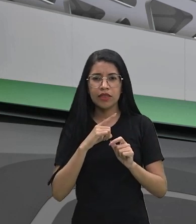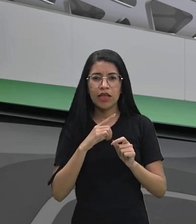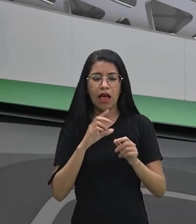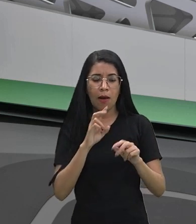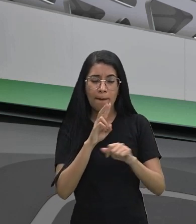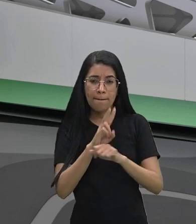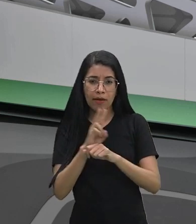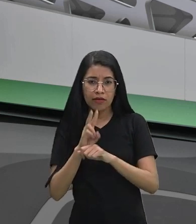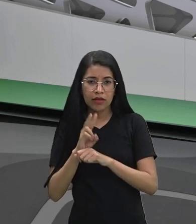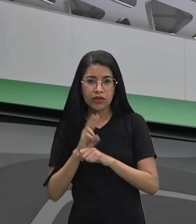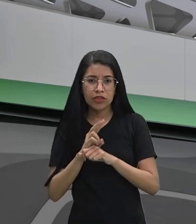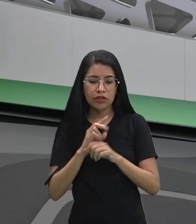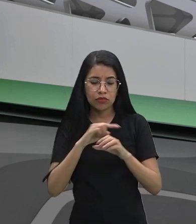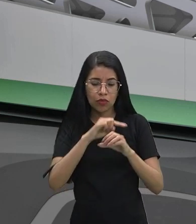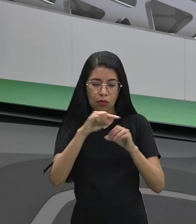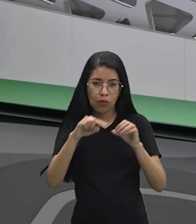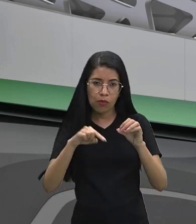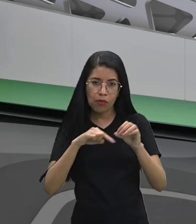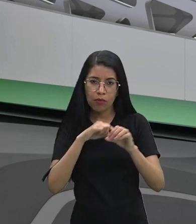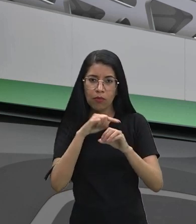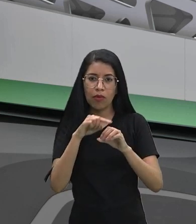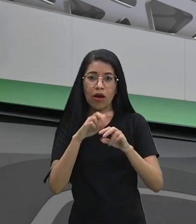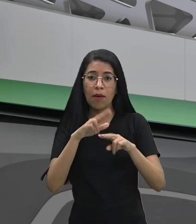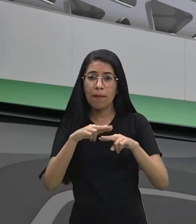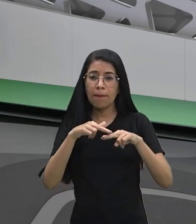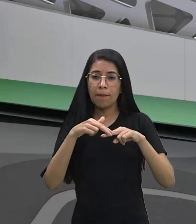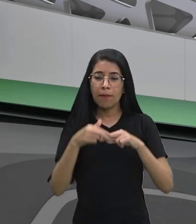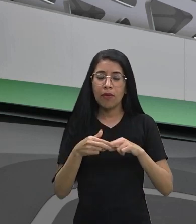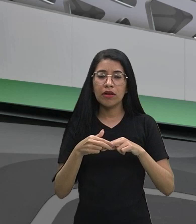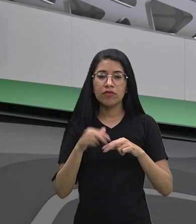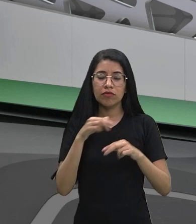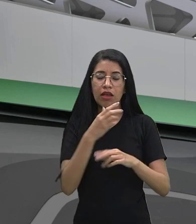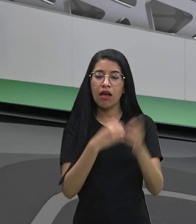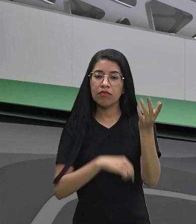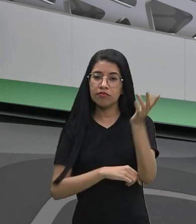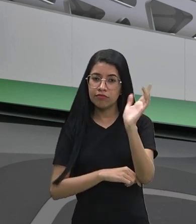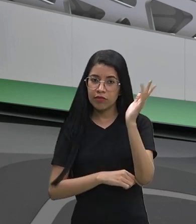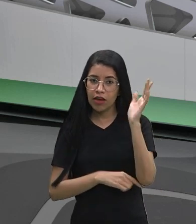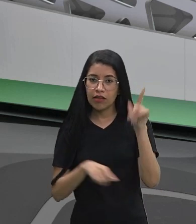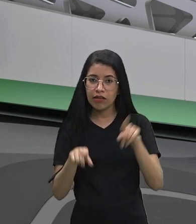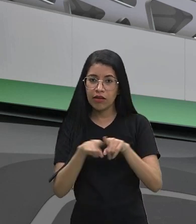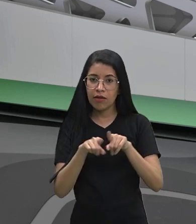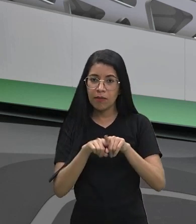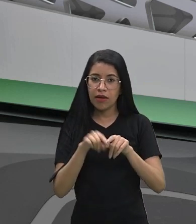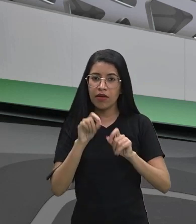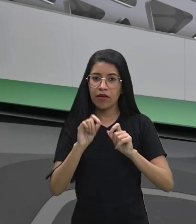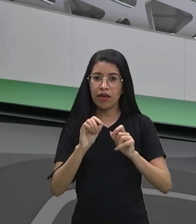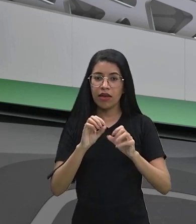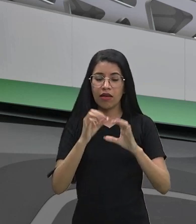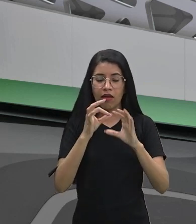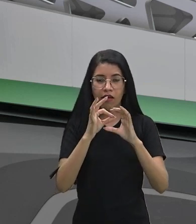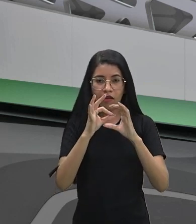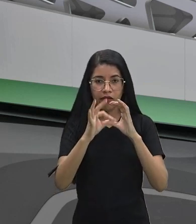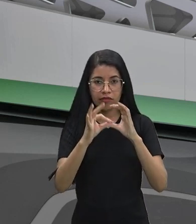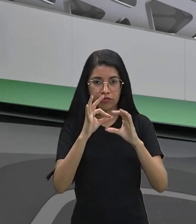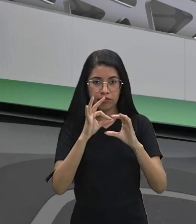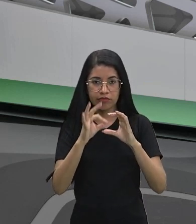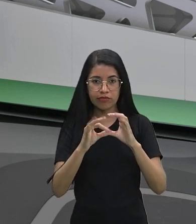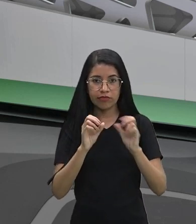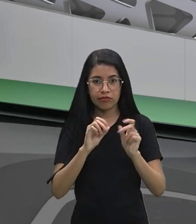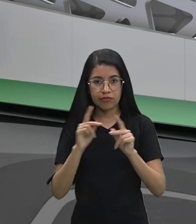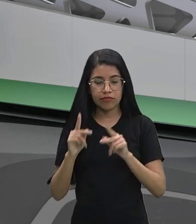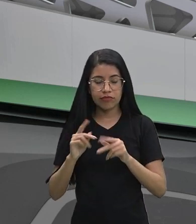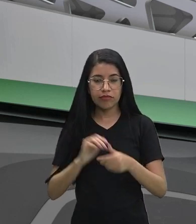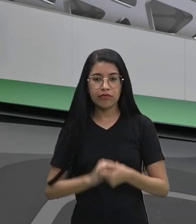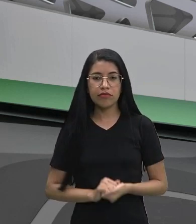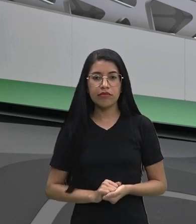delimitado pela carioteca. Por isso que a célula vegetal também é uma célula eucarionte, tá bom? Outra